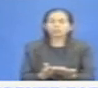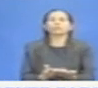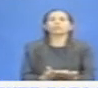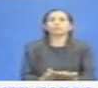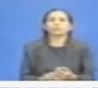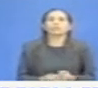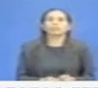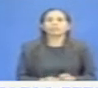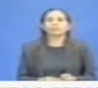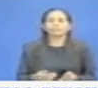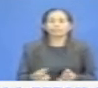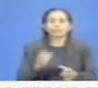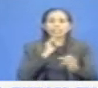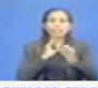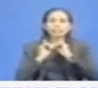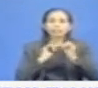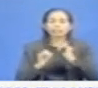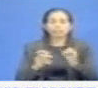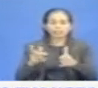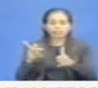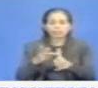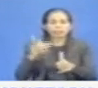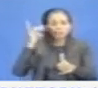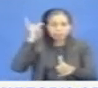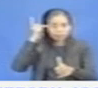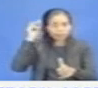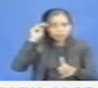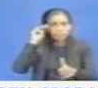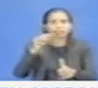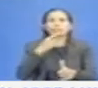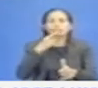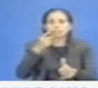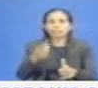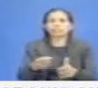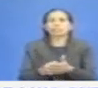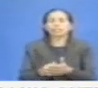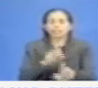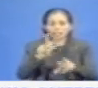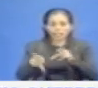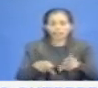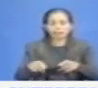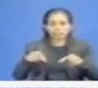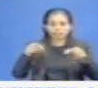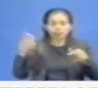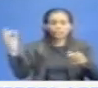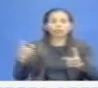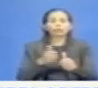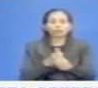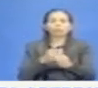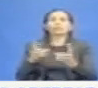em entrevista, vice-primeira-ministra reafirma Katak, comunidade Lautem cumpre distância social compara ao fato em